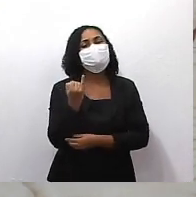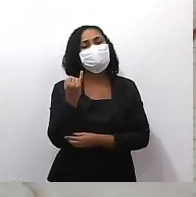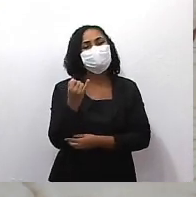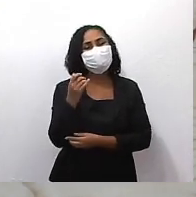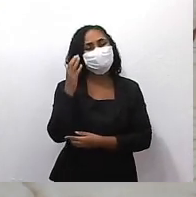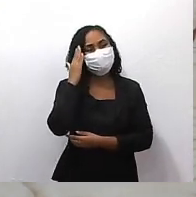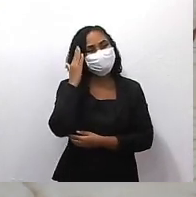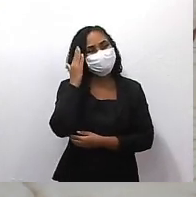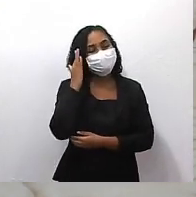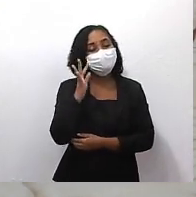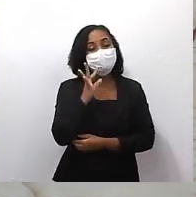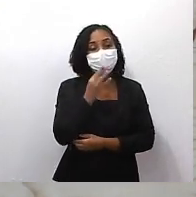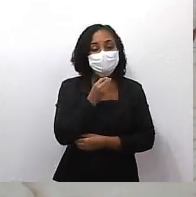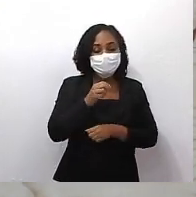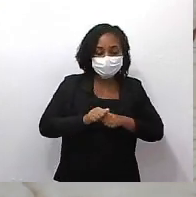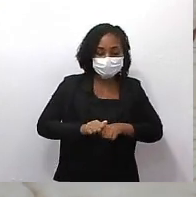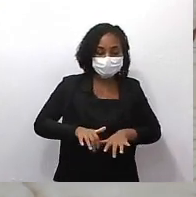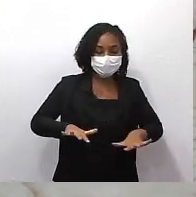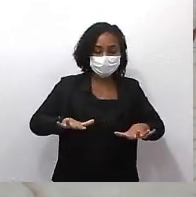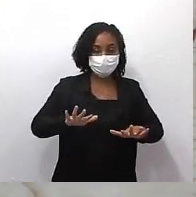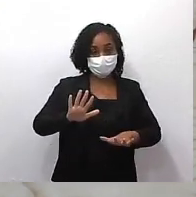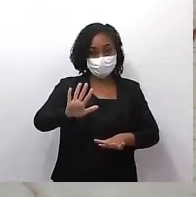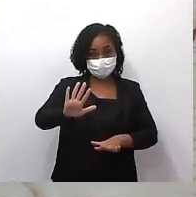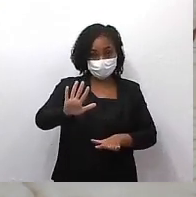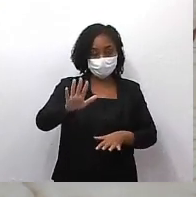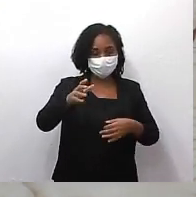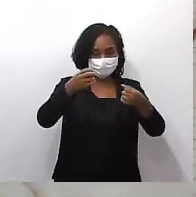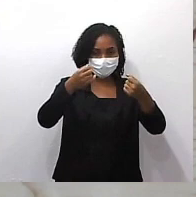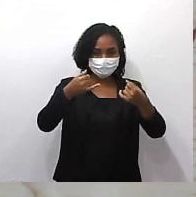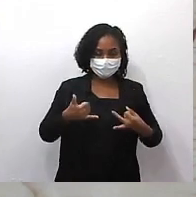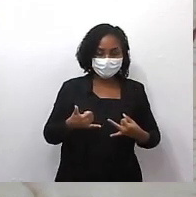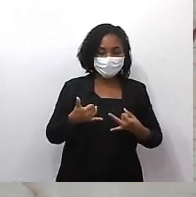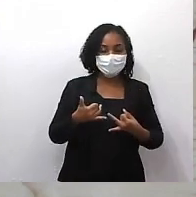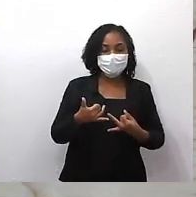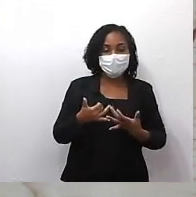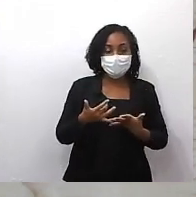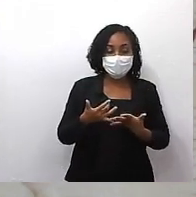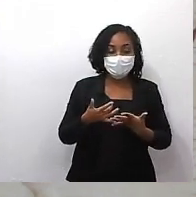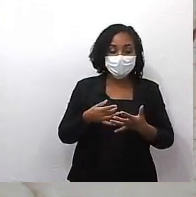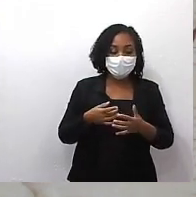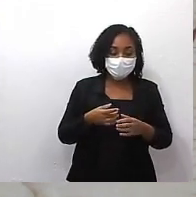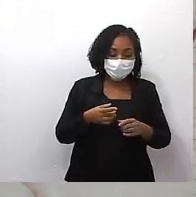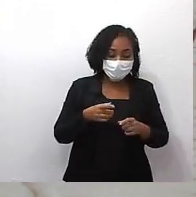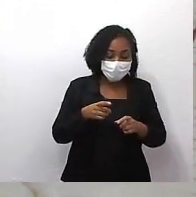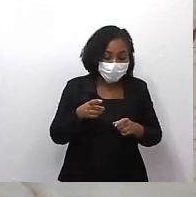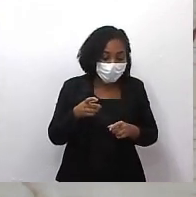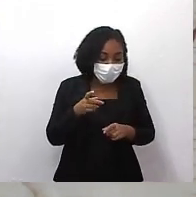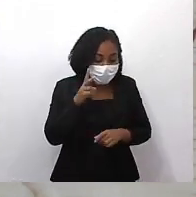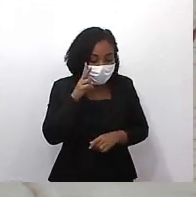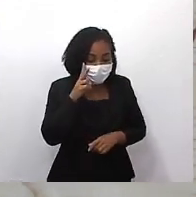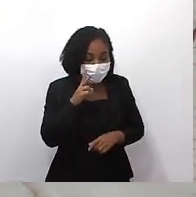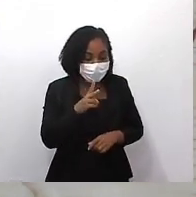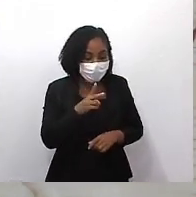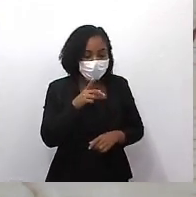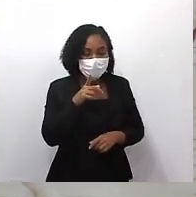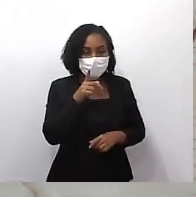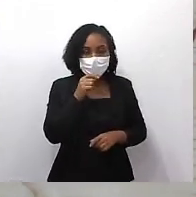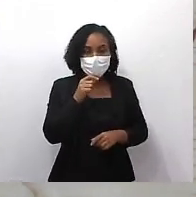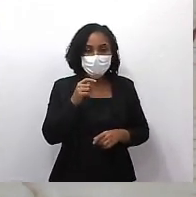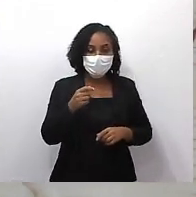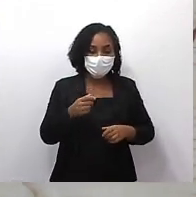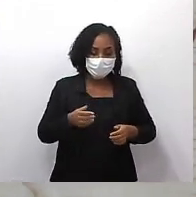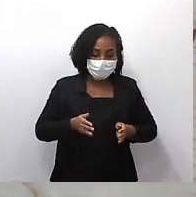as drenagens do rio? Geralmente, a exploração do rio, seja no sentido